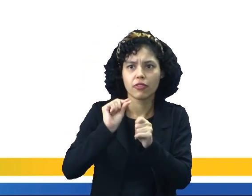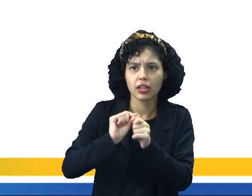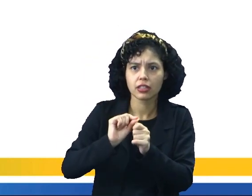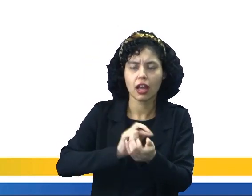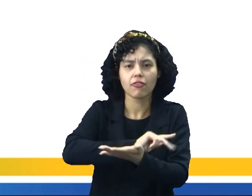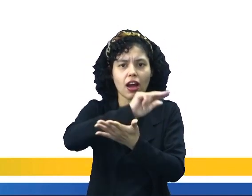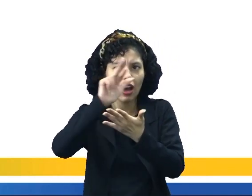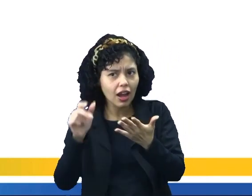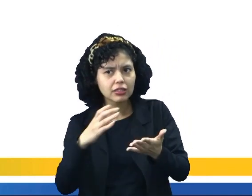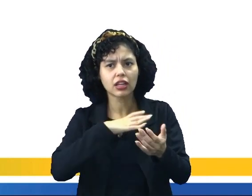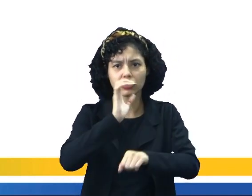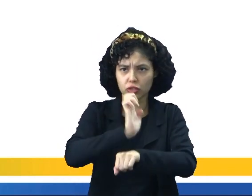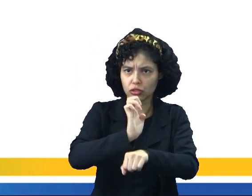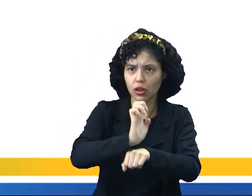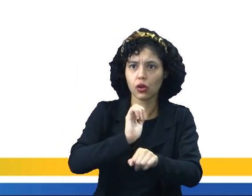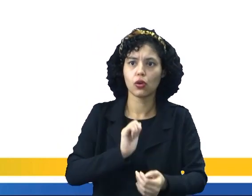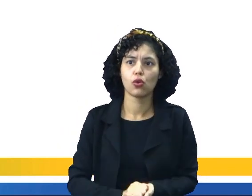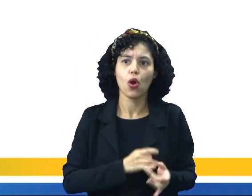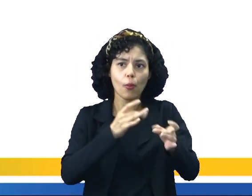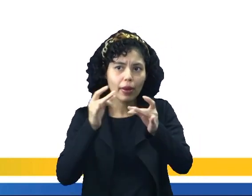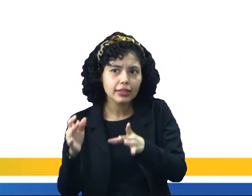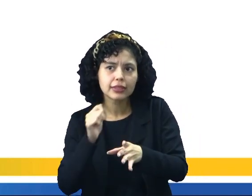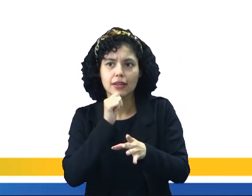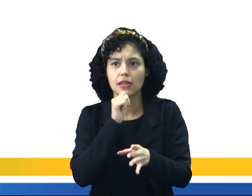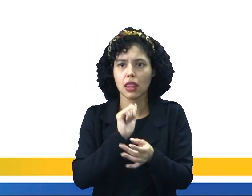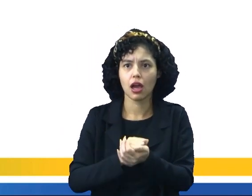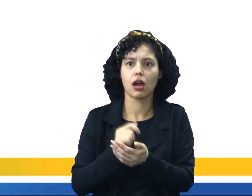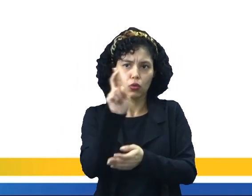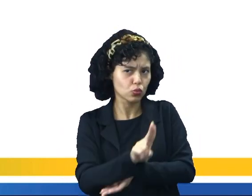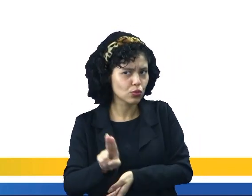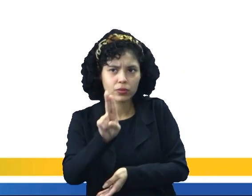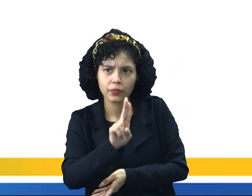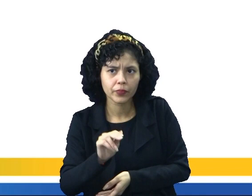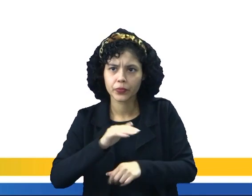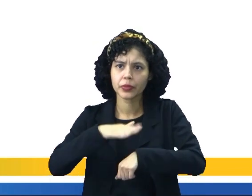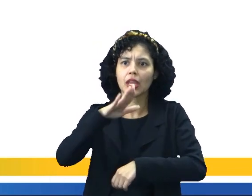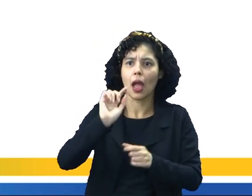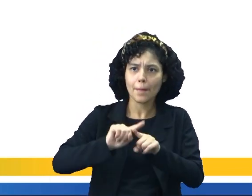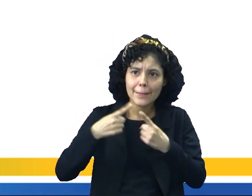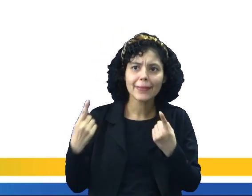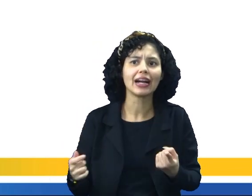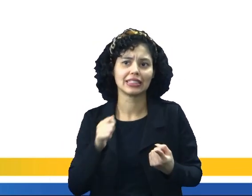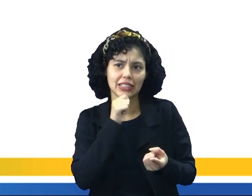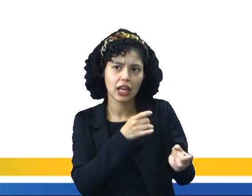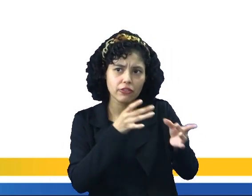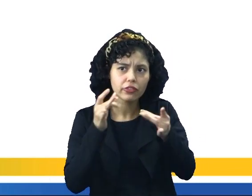entre as cidades e estados. O comércio entre os maias não utilizava moeda, mas